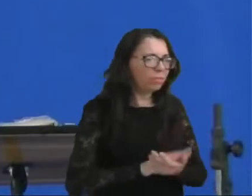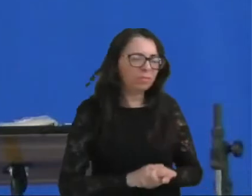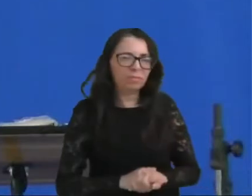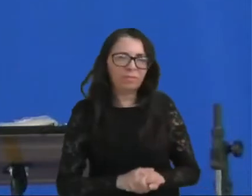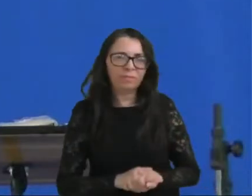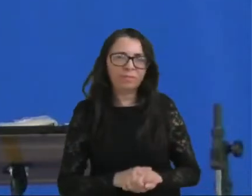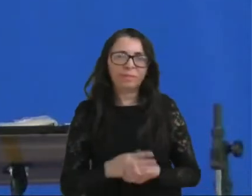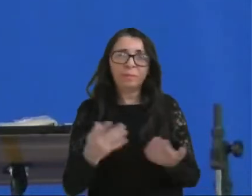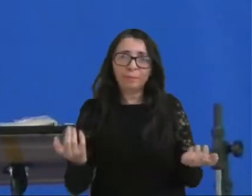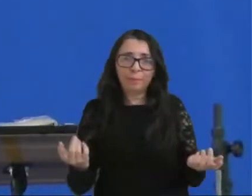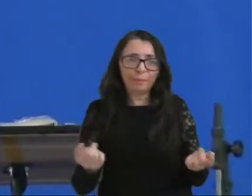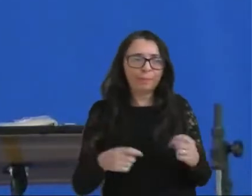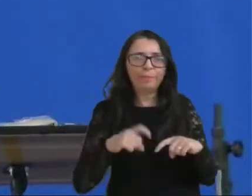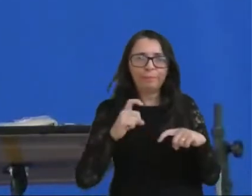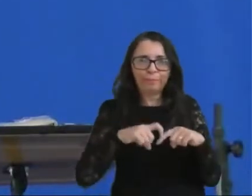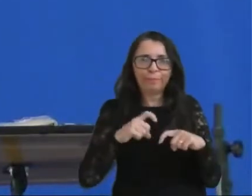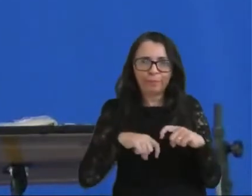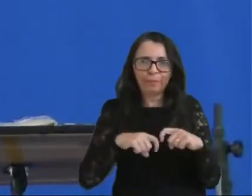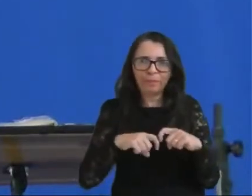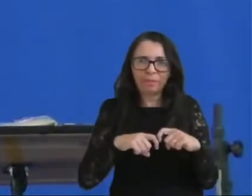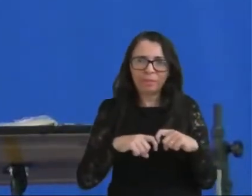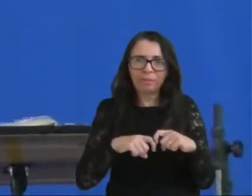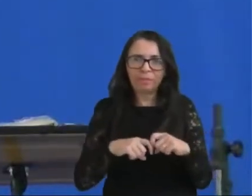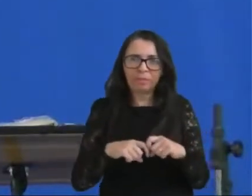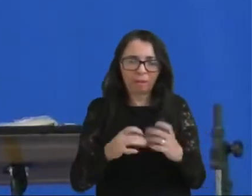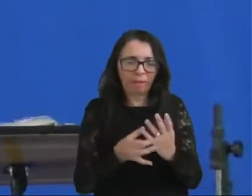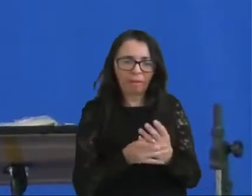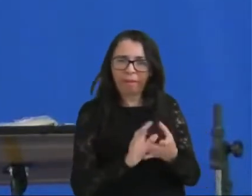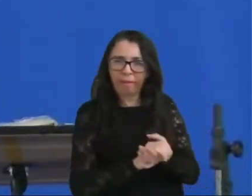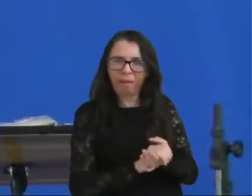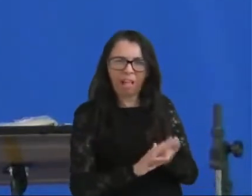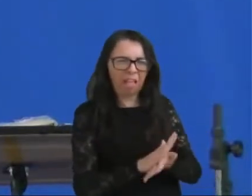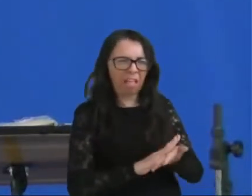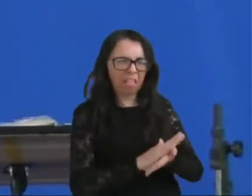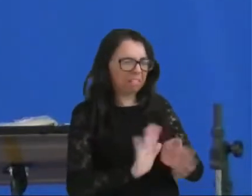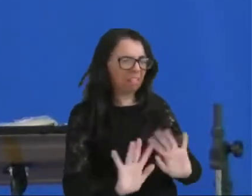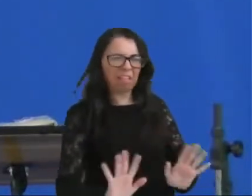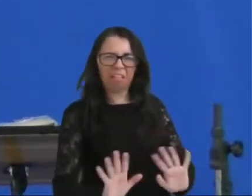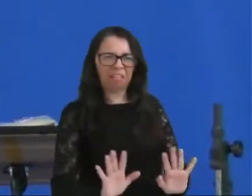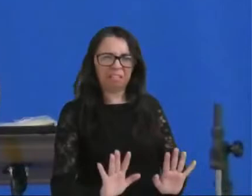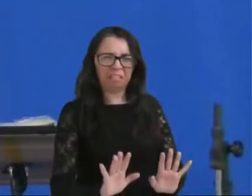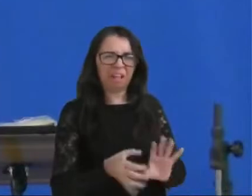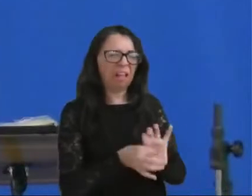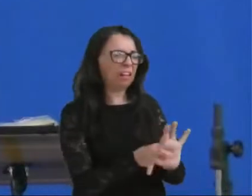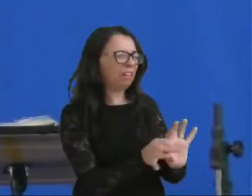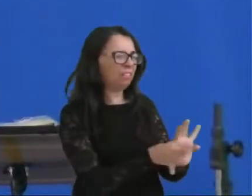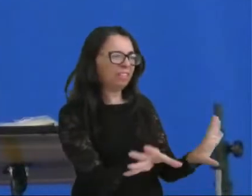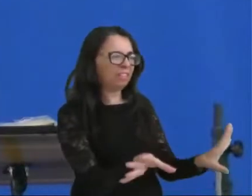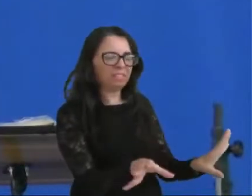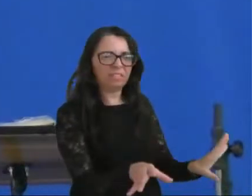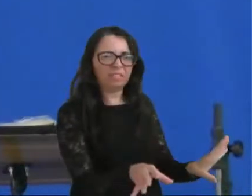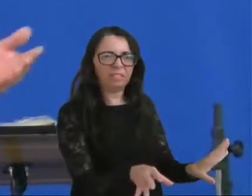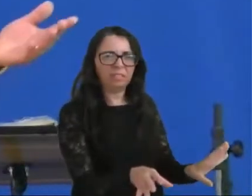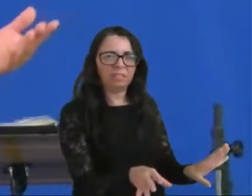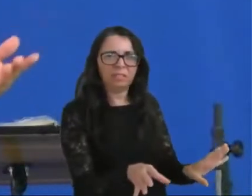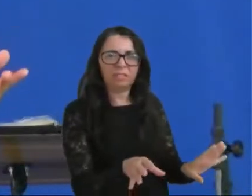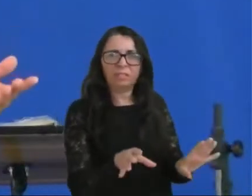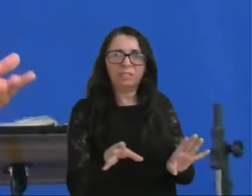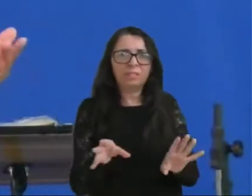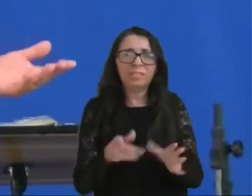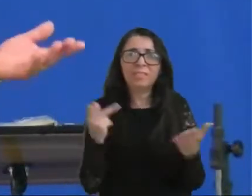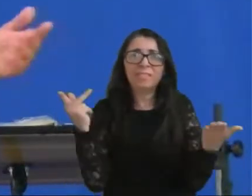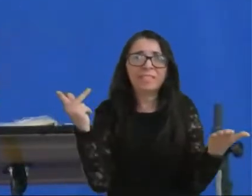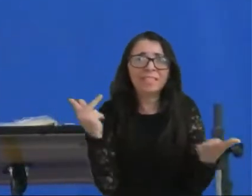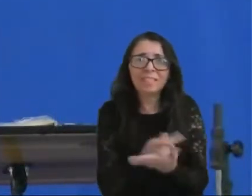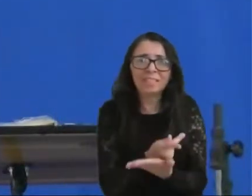pecado. Vamos cometer todos os tipos de atrocidade. Afinal de